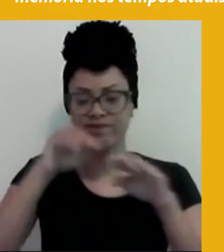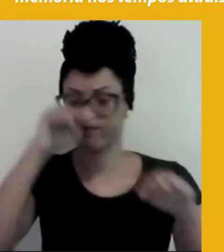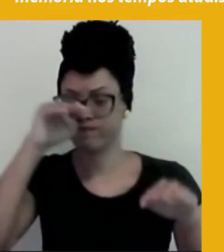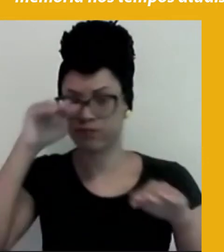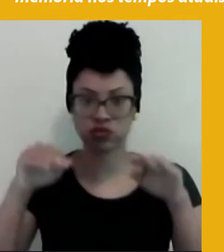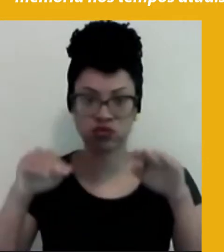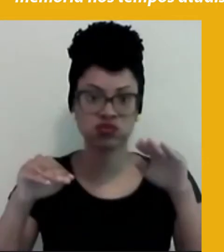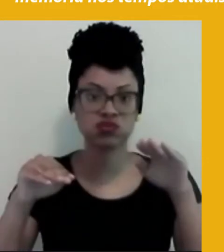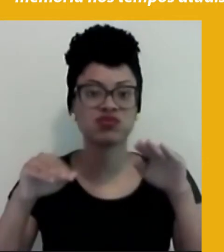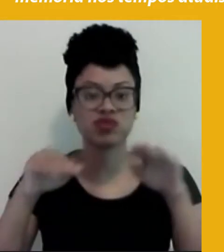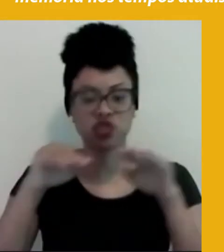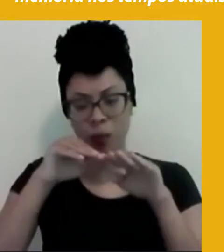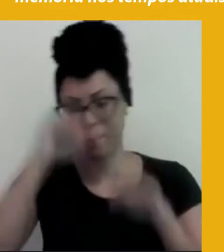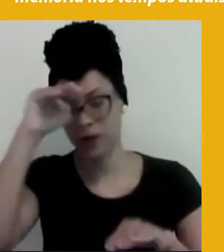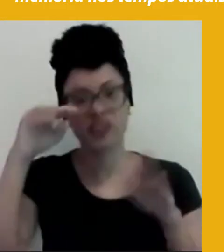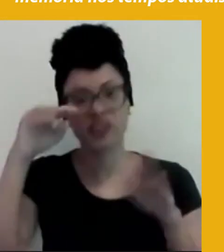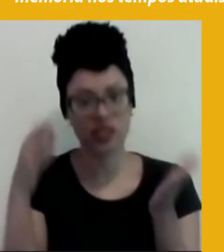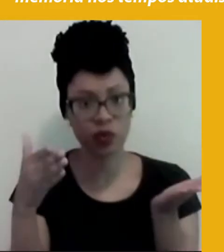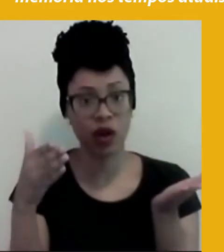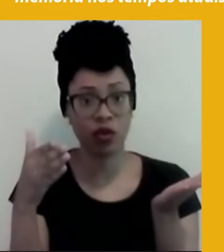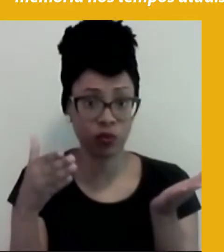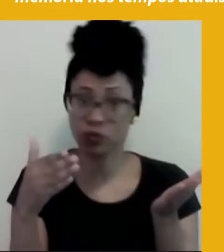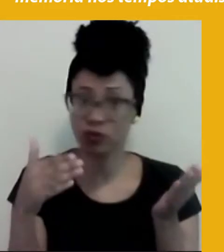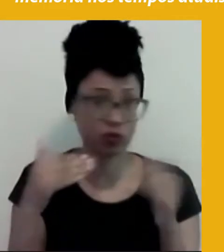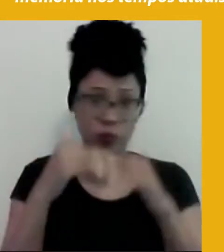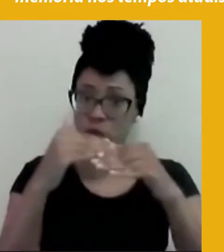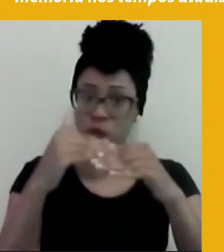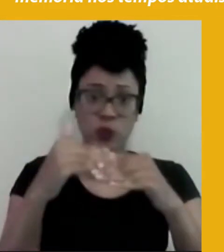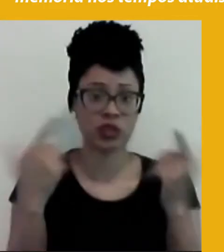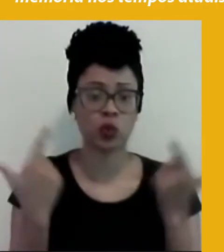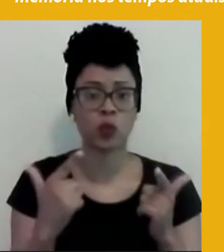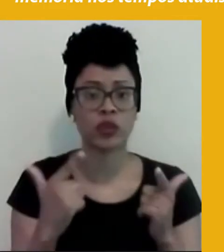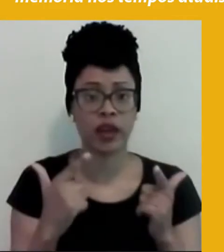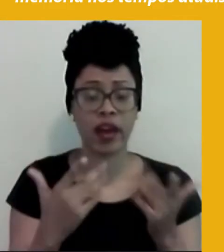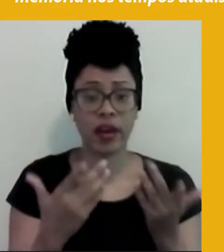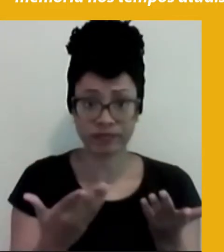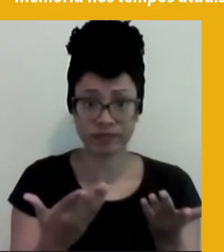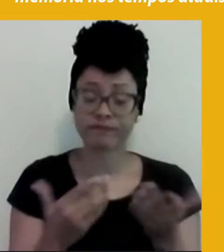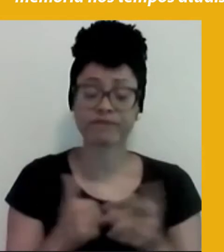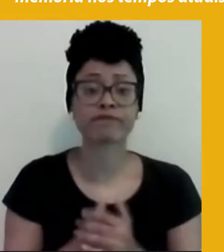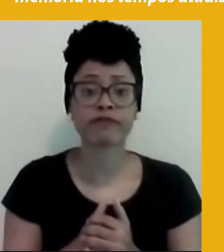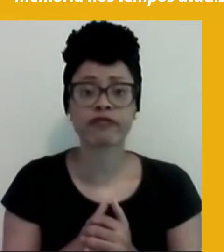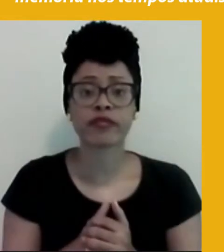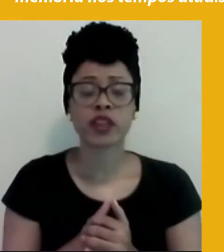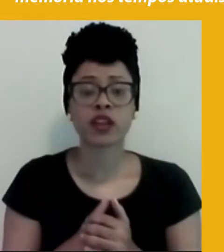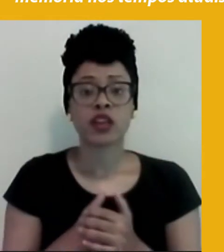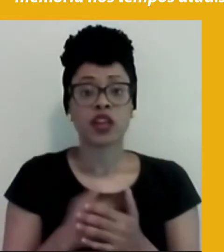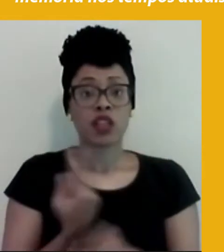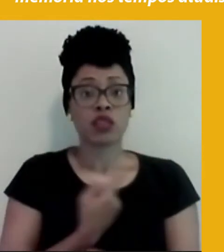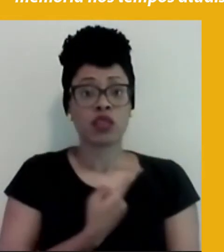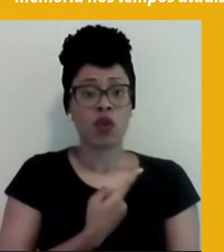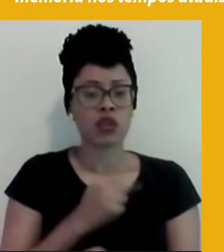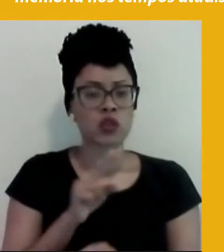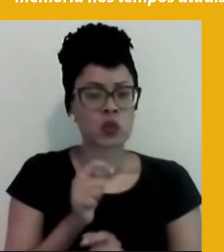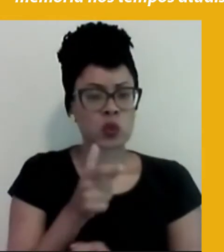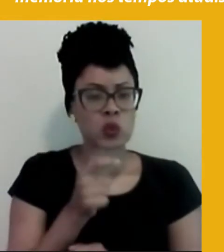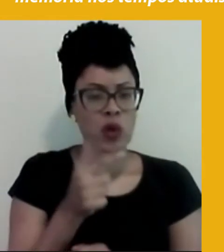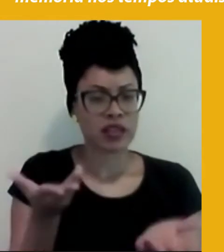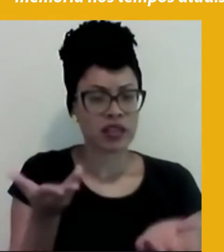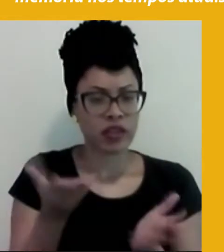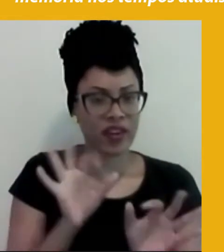a gente está meio que encaminhando para o nosso tempo. Eu não sei se vai ter mais tempo, hein, Gabriel?